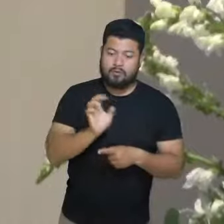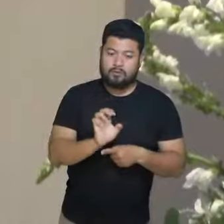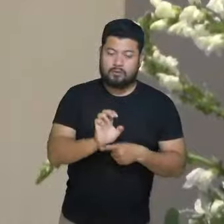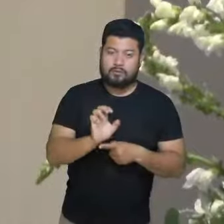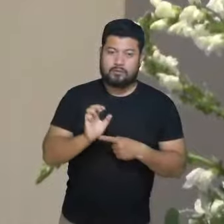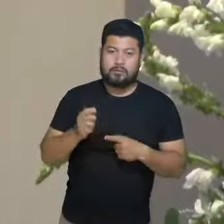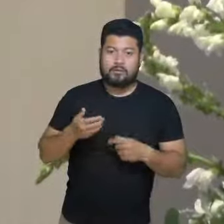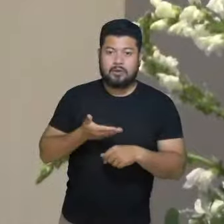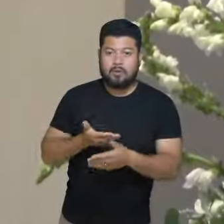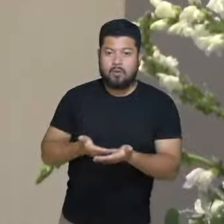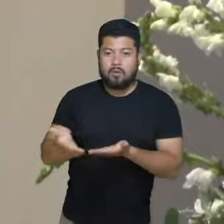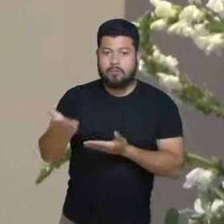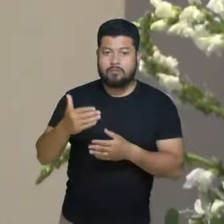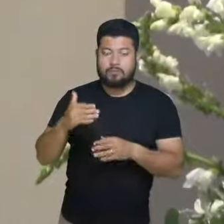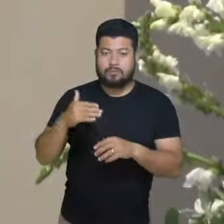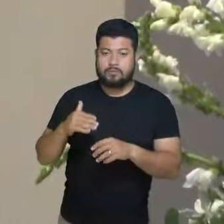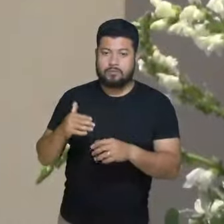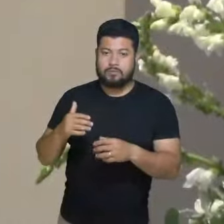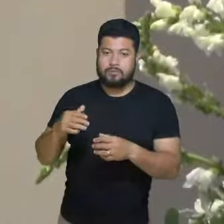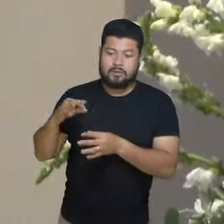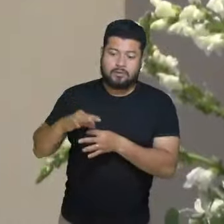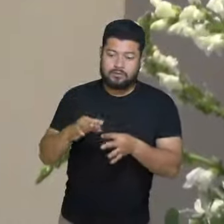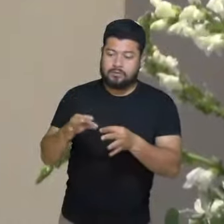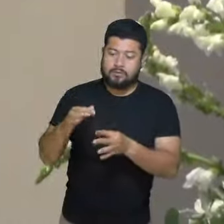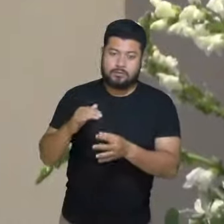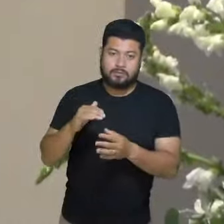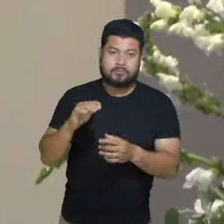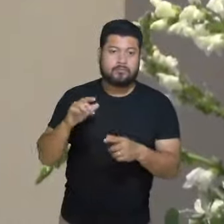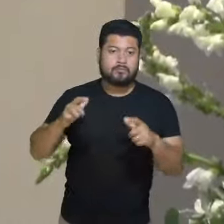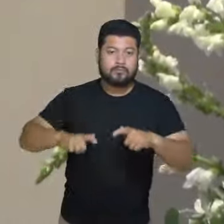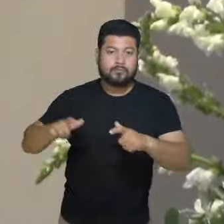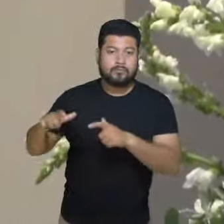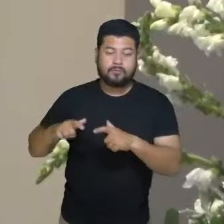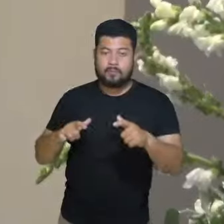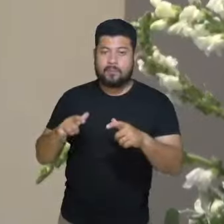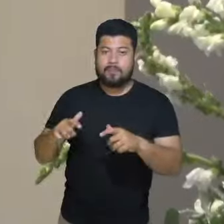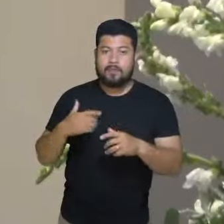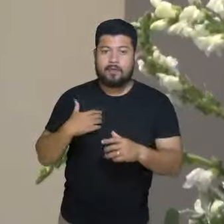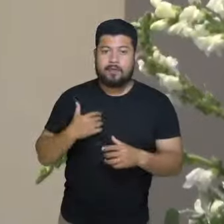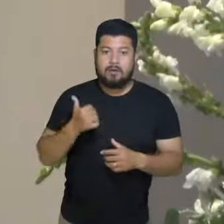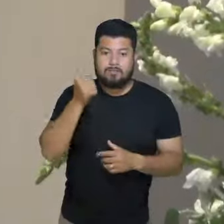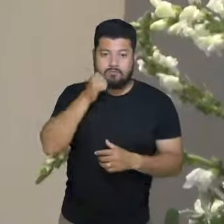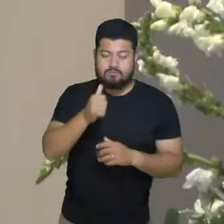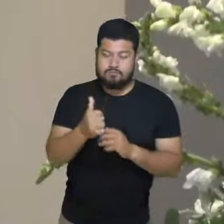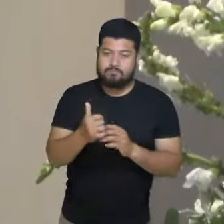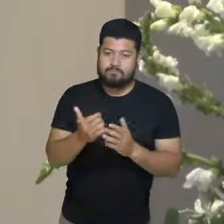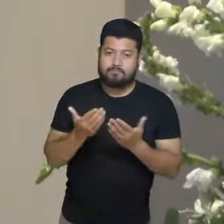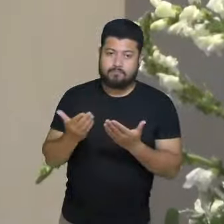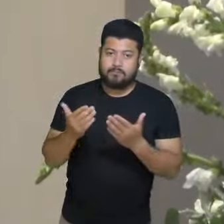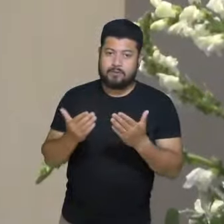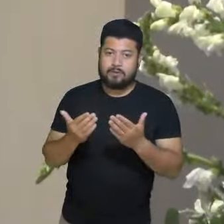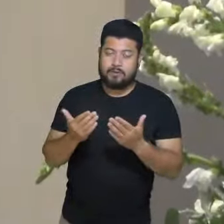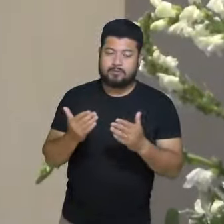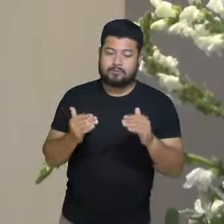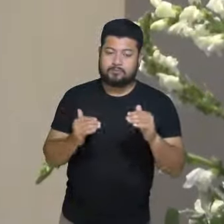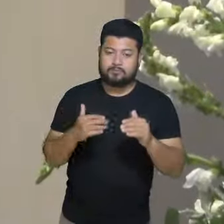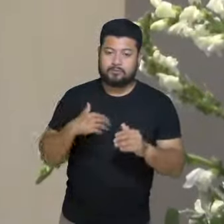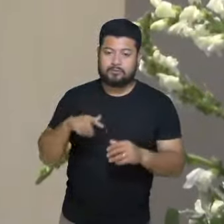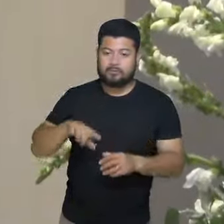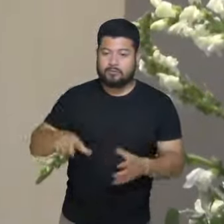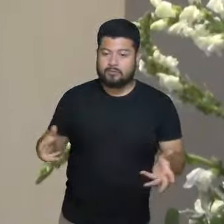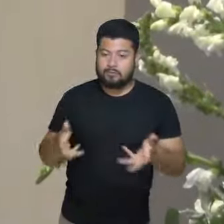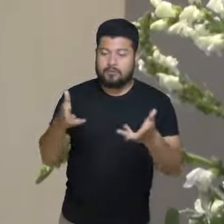os entes locais para a inclusão feminina nos espaços de poder e promoção da indispensável igualdade de gênero não é